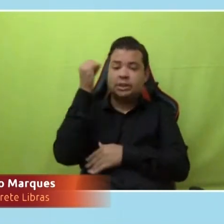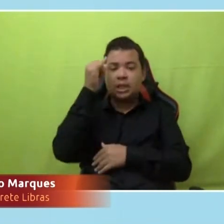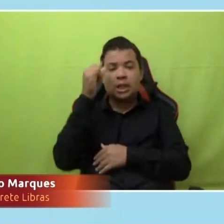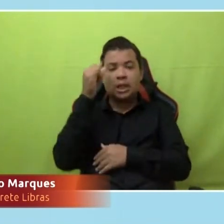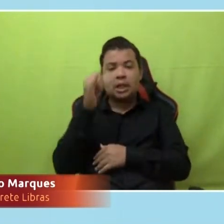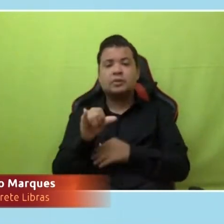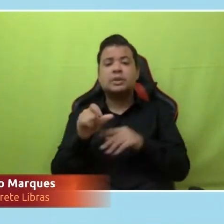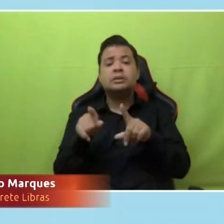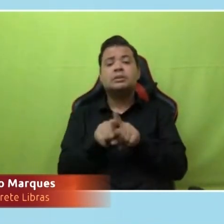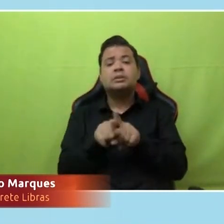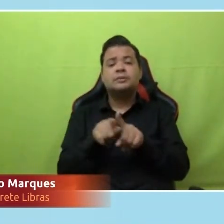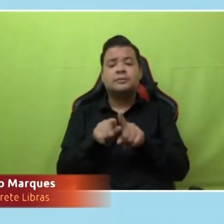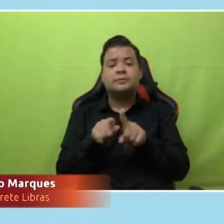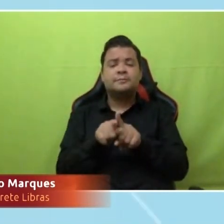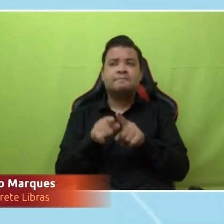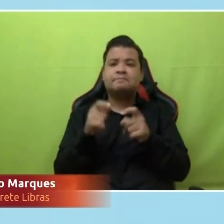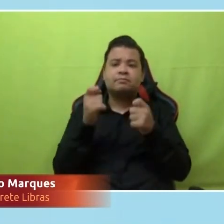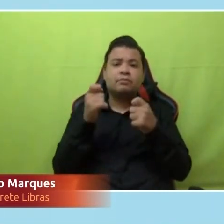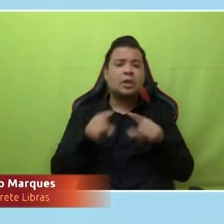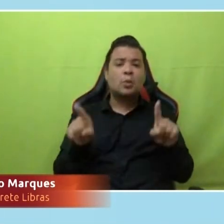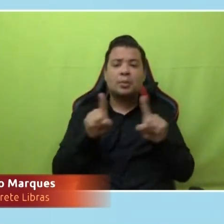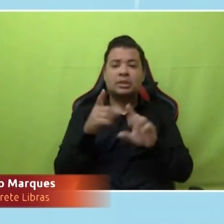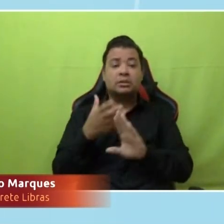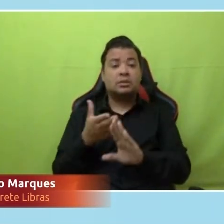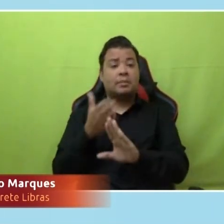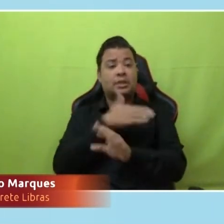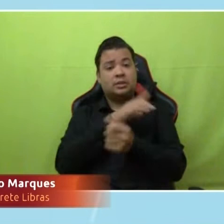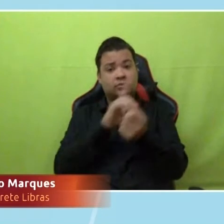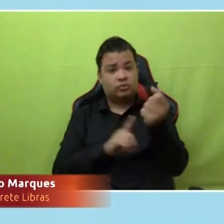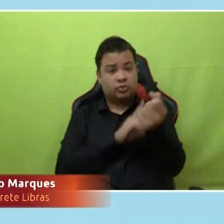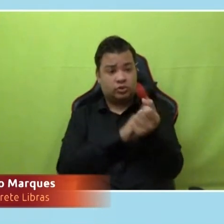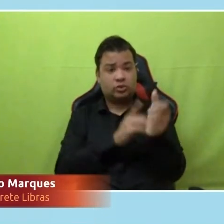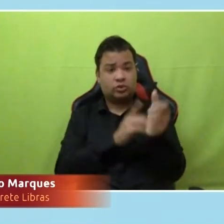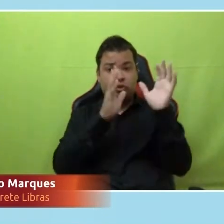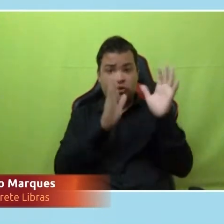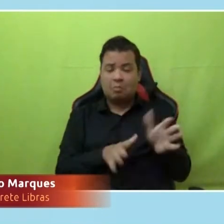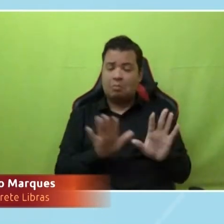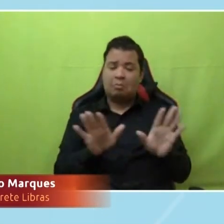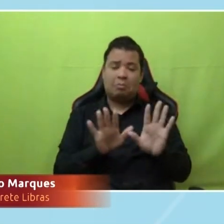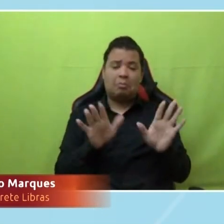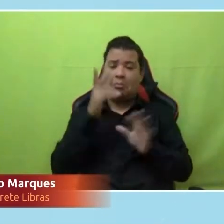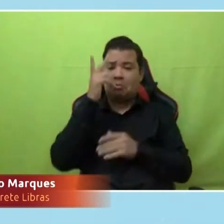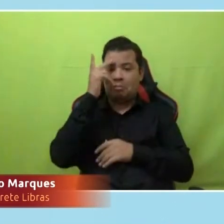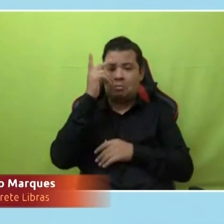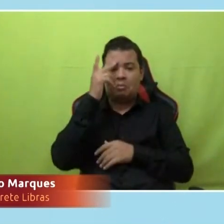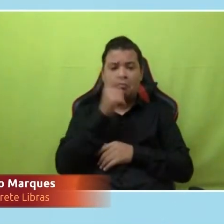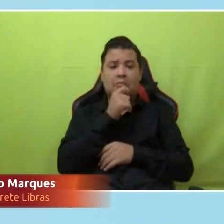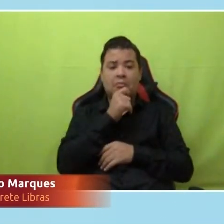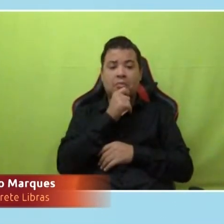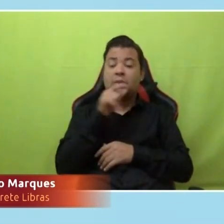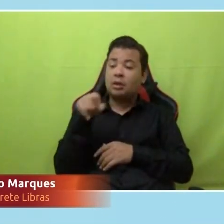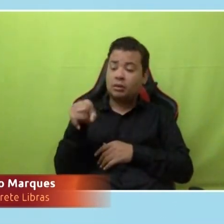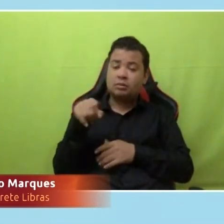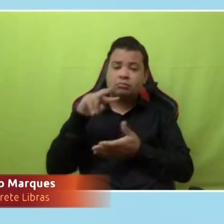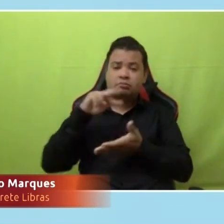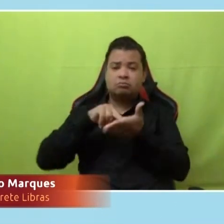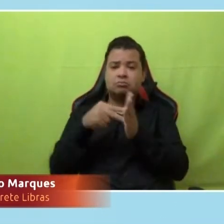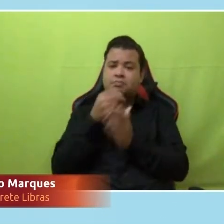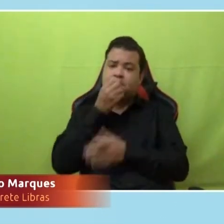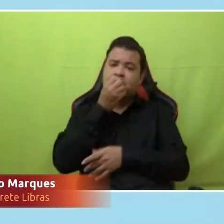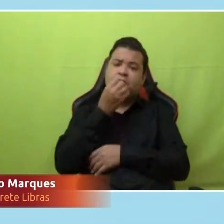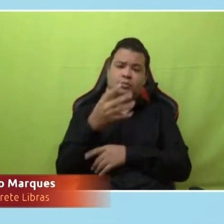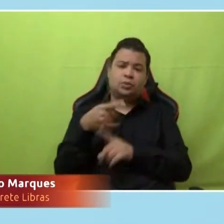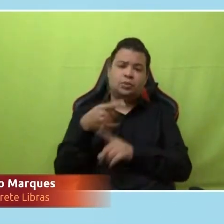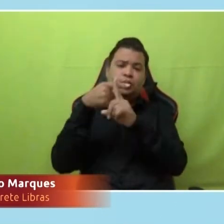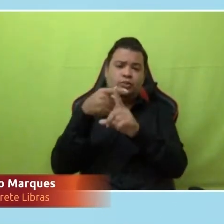sem a necessidade de ter tido dengue anteriormente para poder receber a vacina, que é algo muito bom. Mas a gente precisa ainda ter a fase